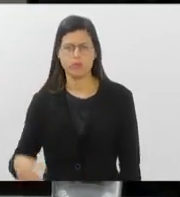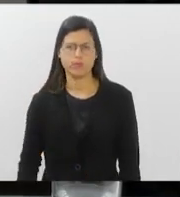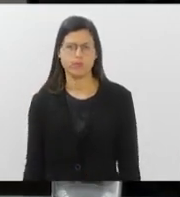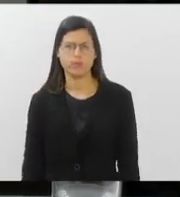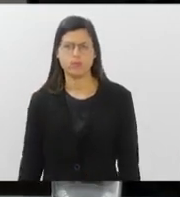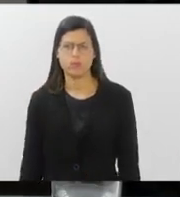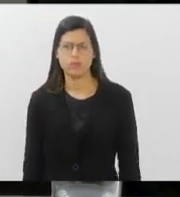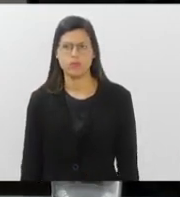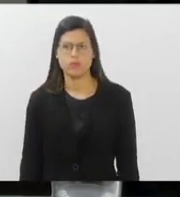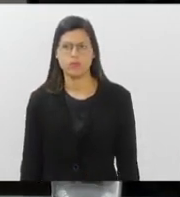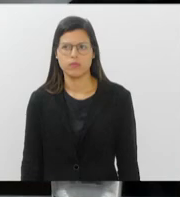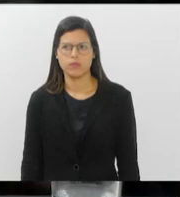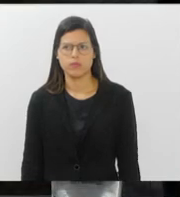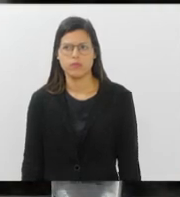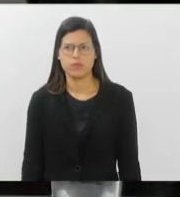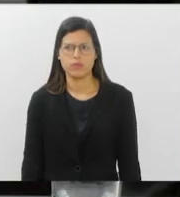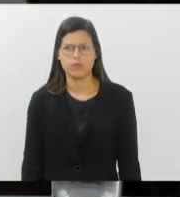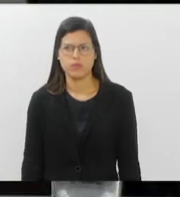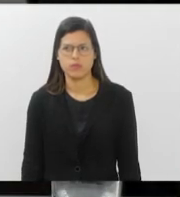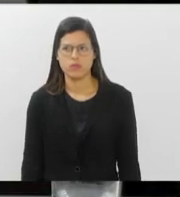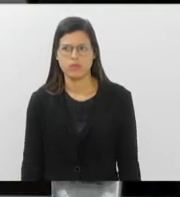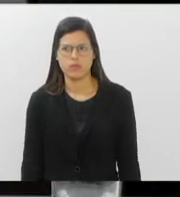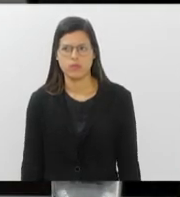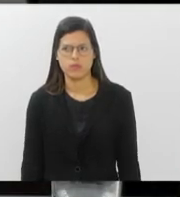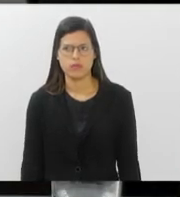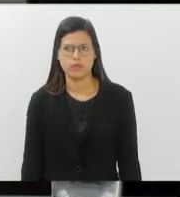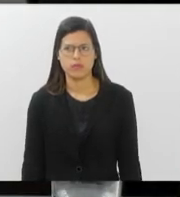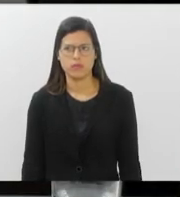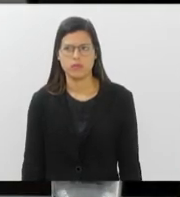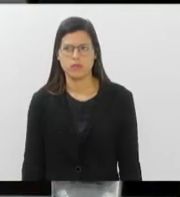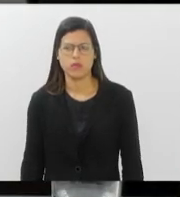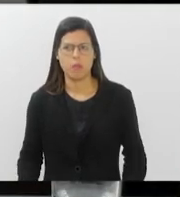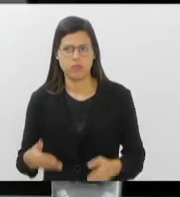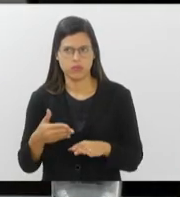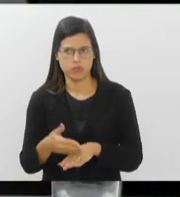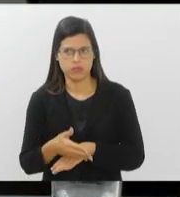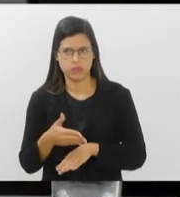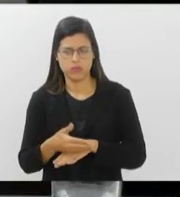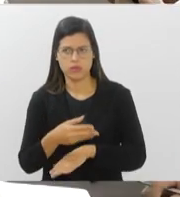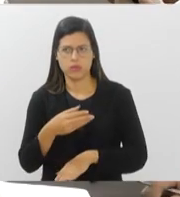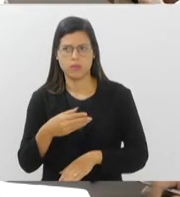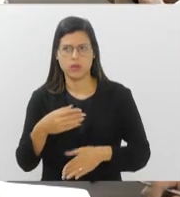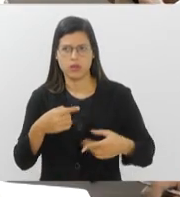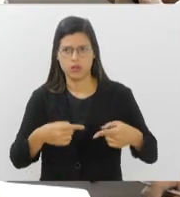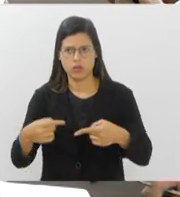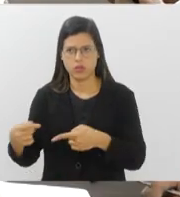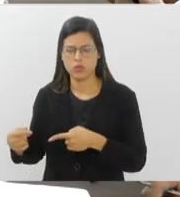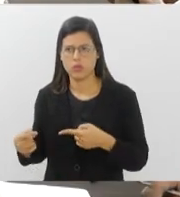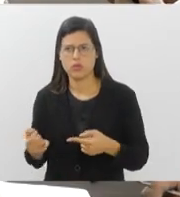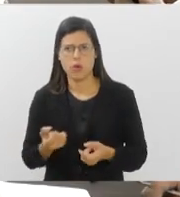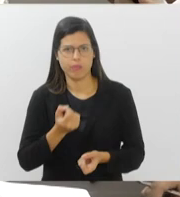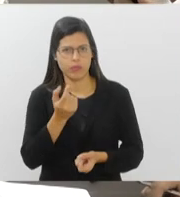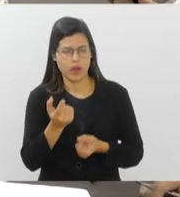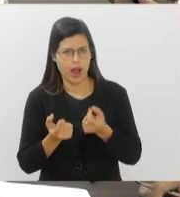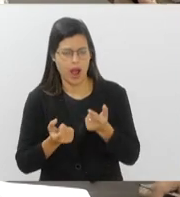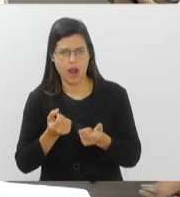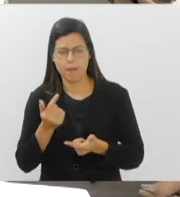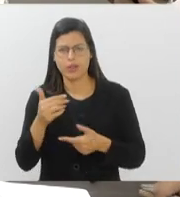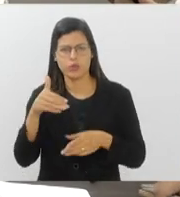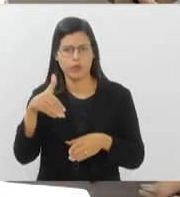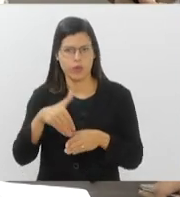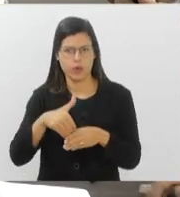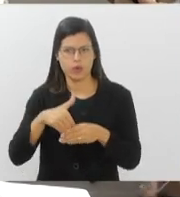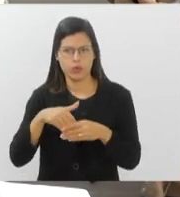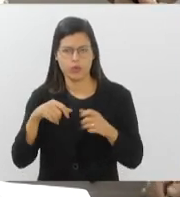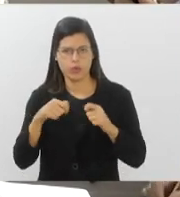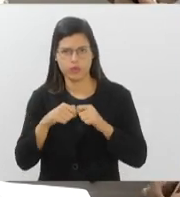Eu participei ativamente dessa discussão. Eu sei disso. E foi um dos raros votos que eu fiz aqui e